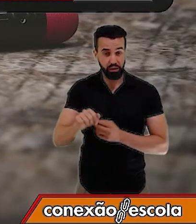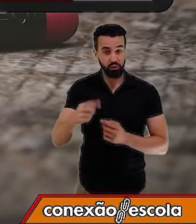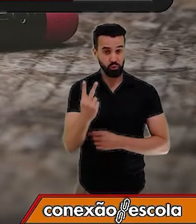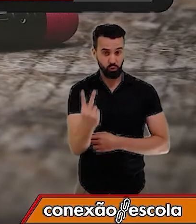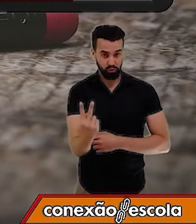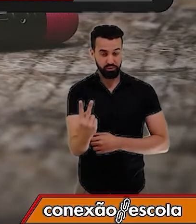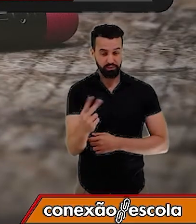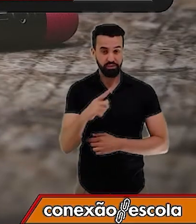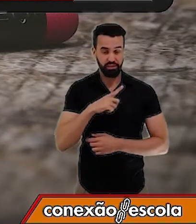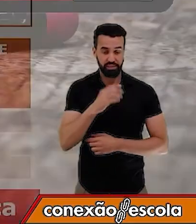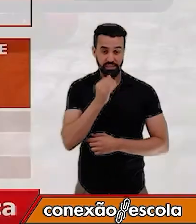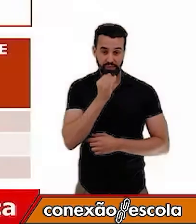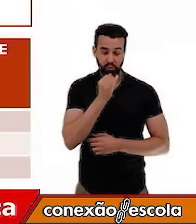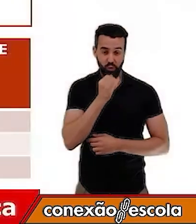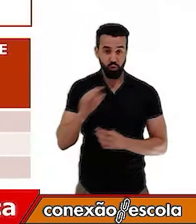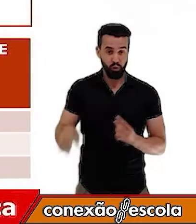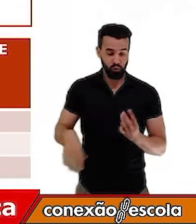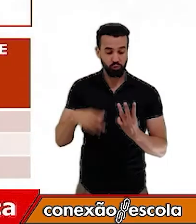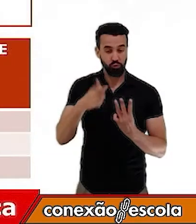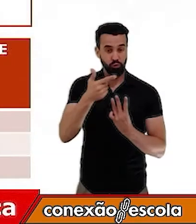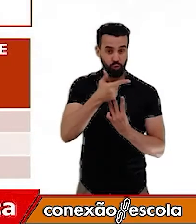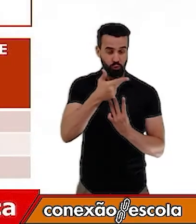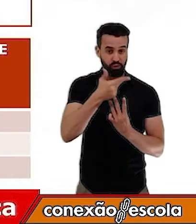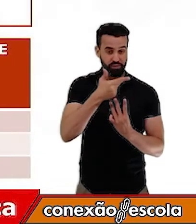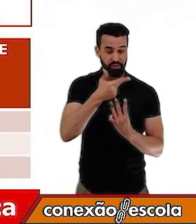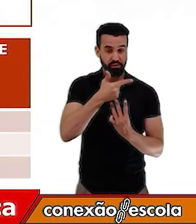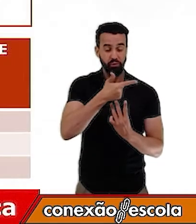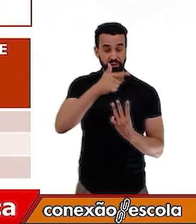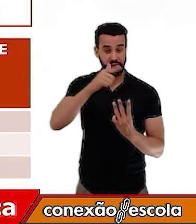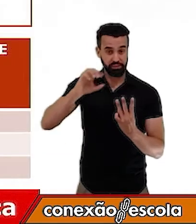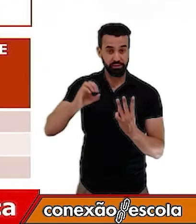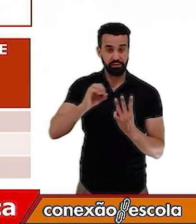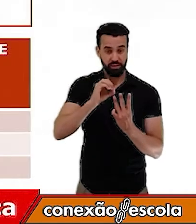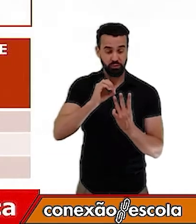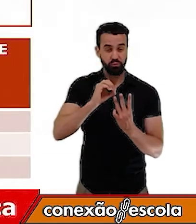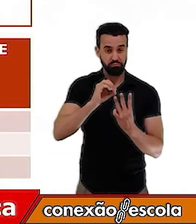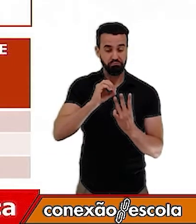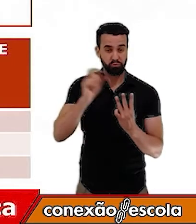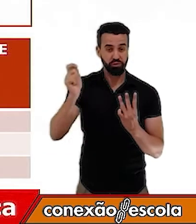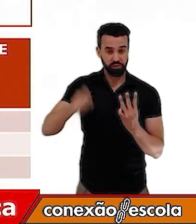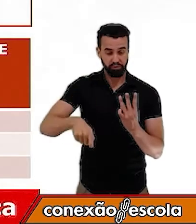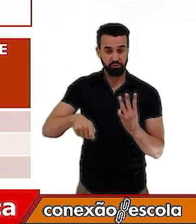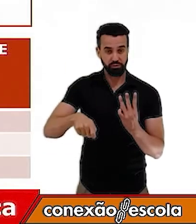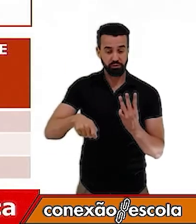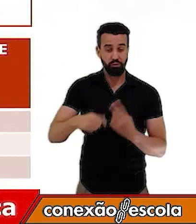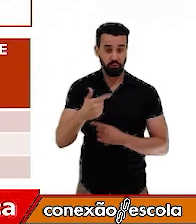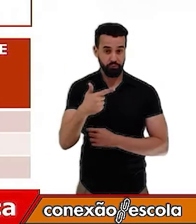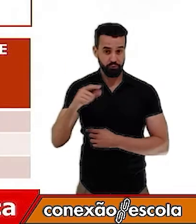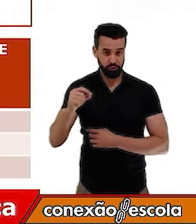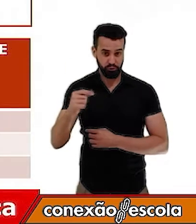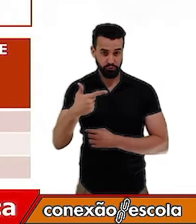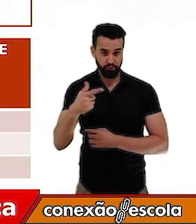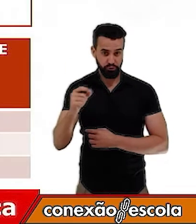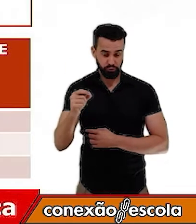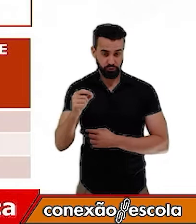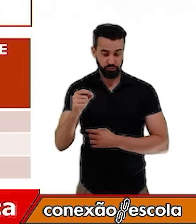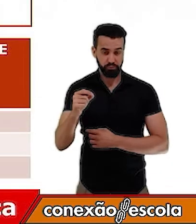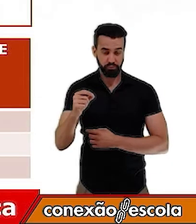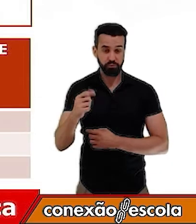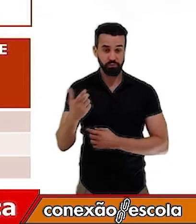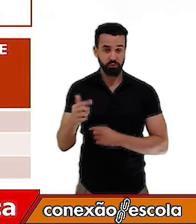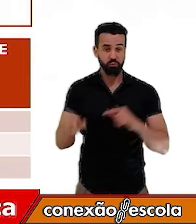E o meu 2 está na dezena, utilizei mais um 0 para ficar 2 algarismos. Ficou 20.